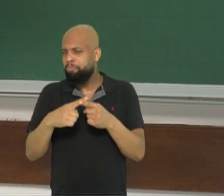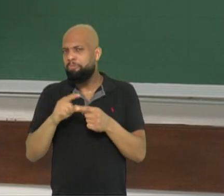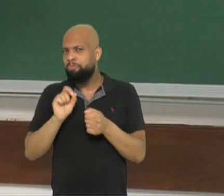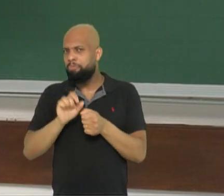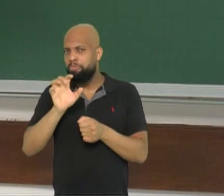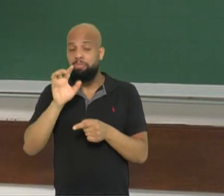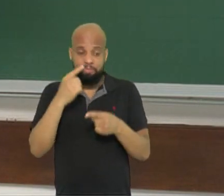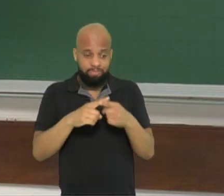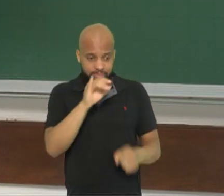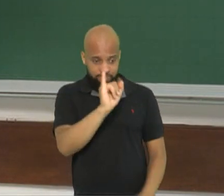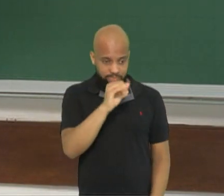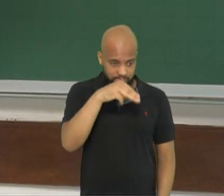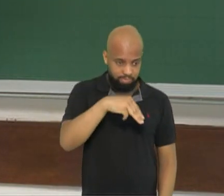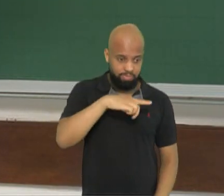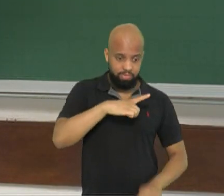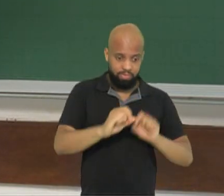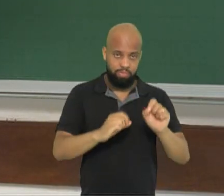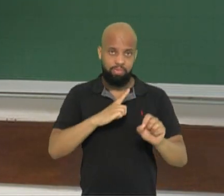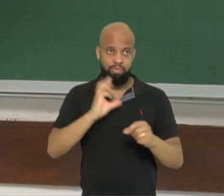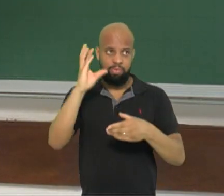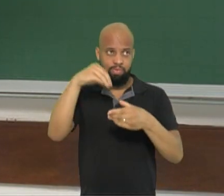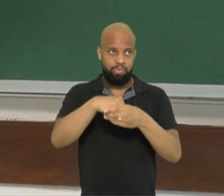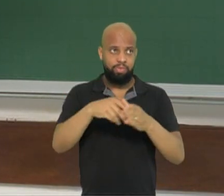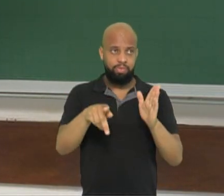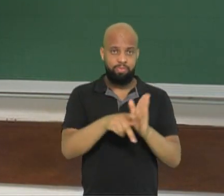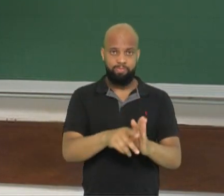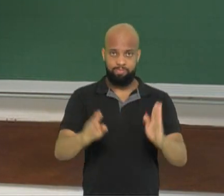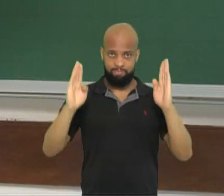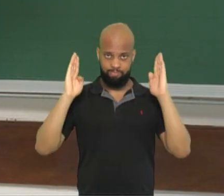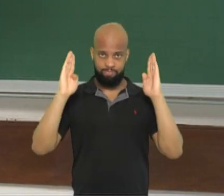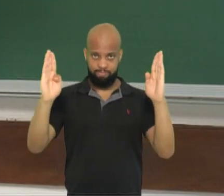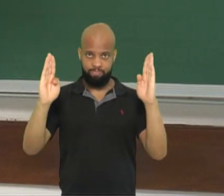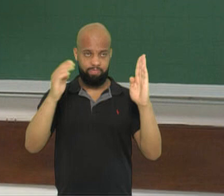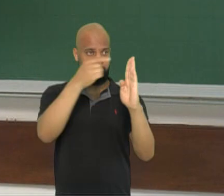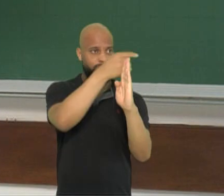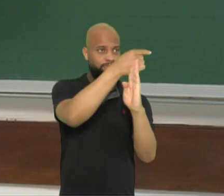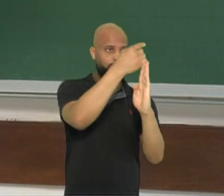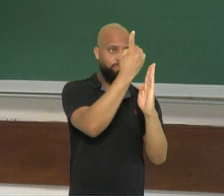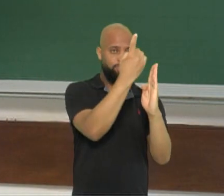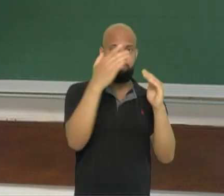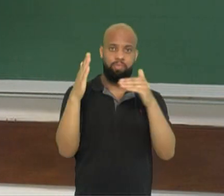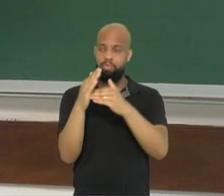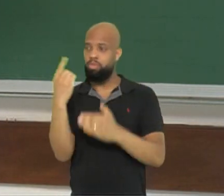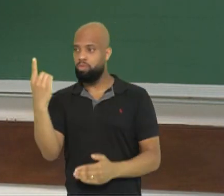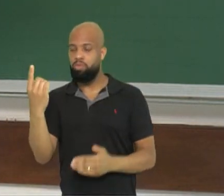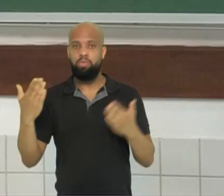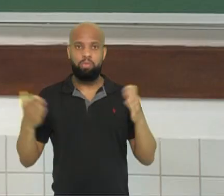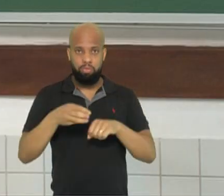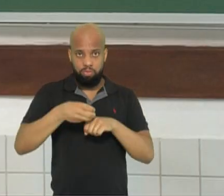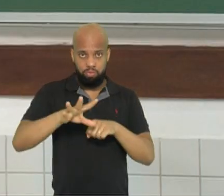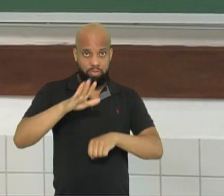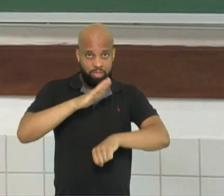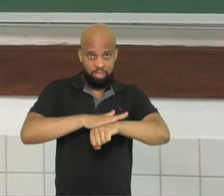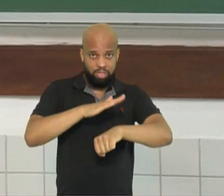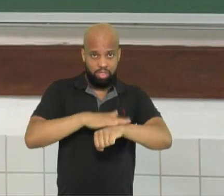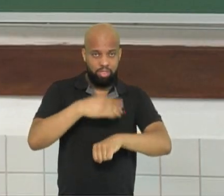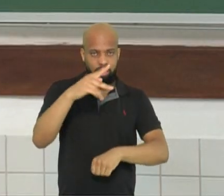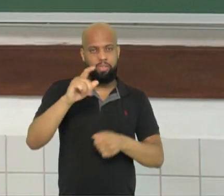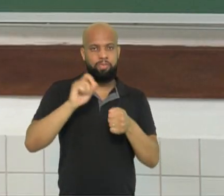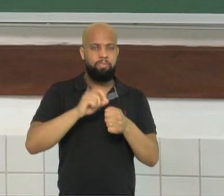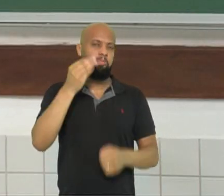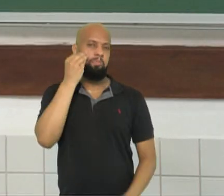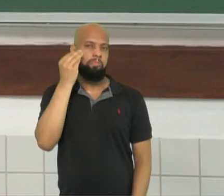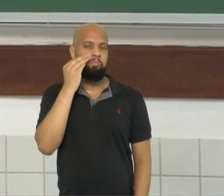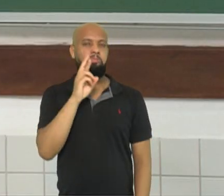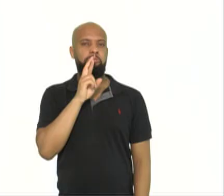da imagem está definido naquele intervalo de menos 1 e 1? Então, vai a dica para vocês aí. Um tempinho para vocês